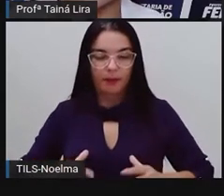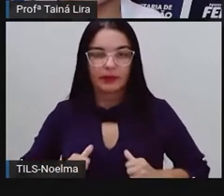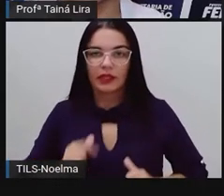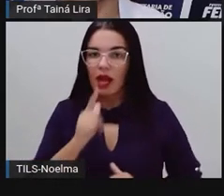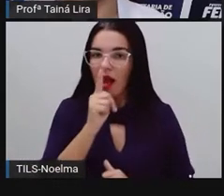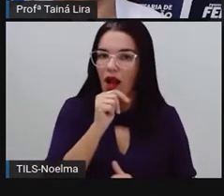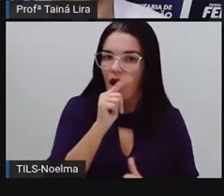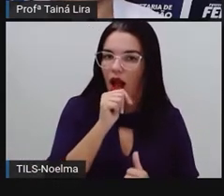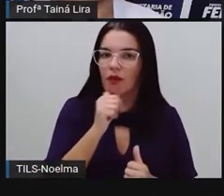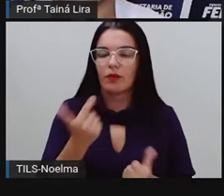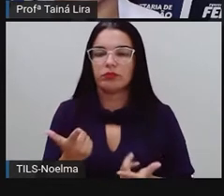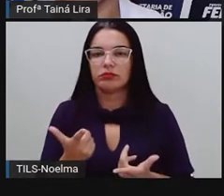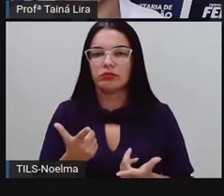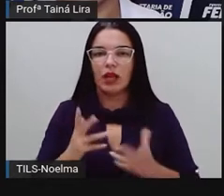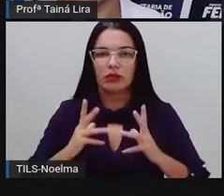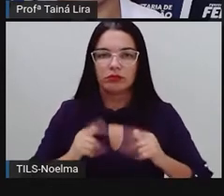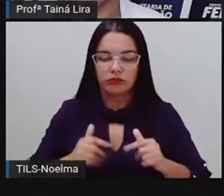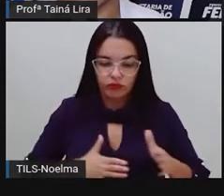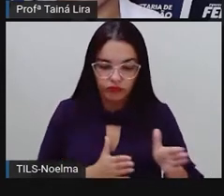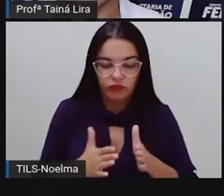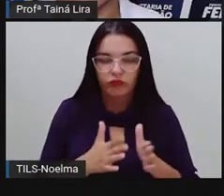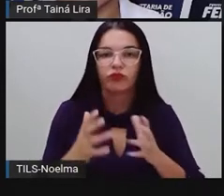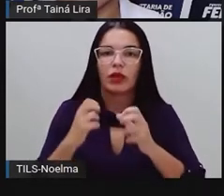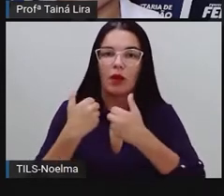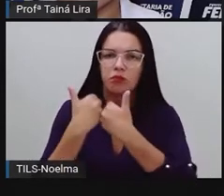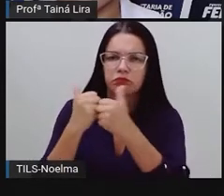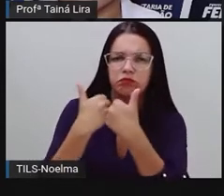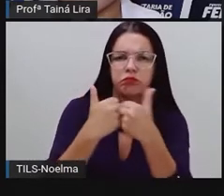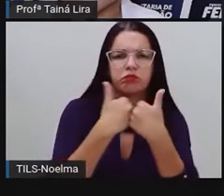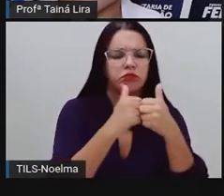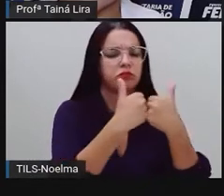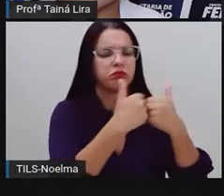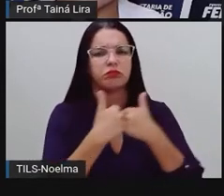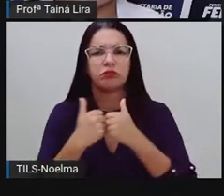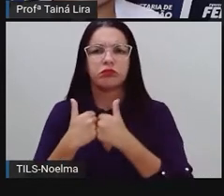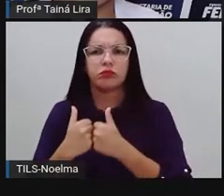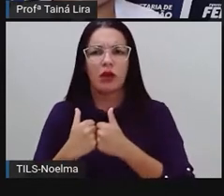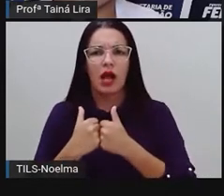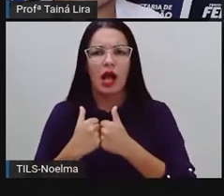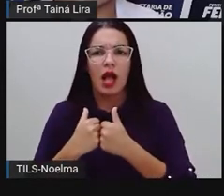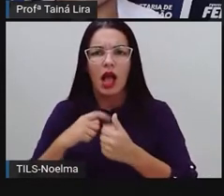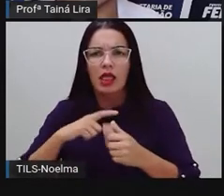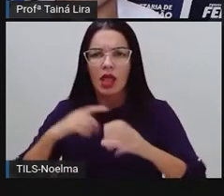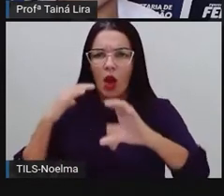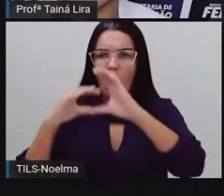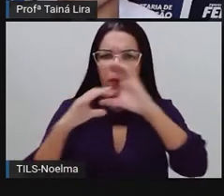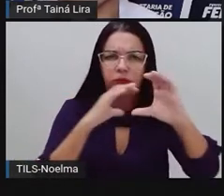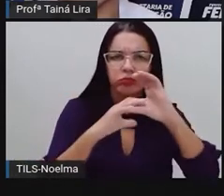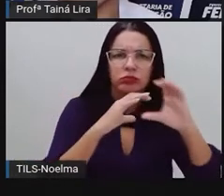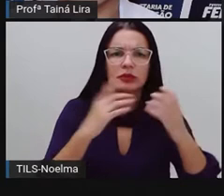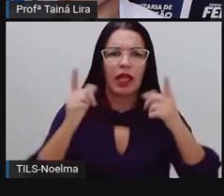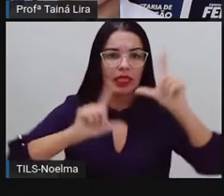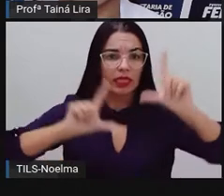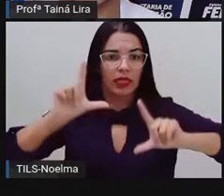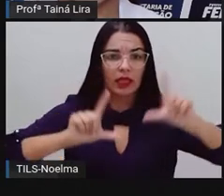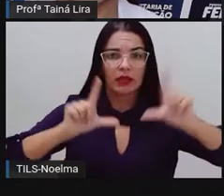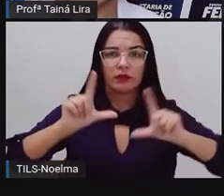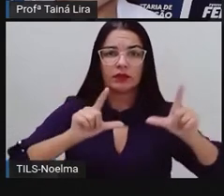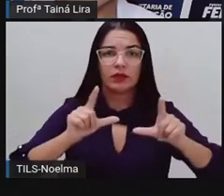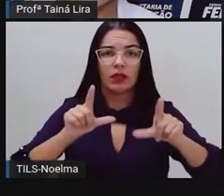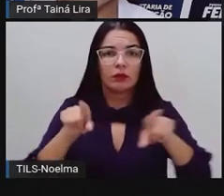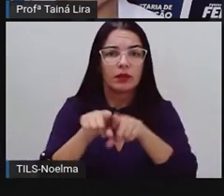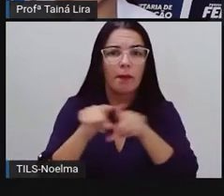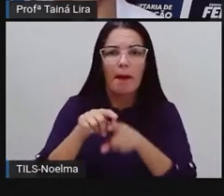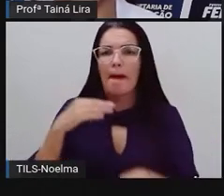Coletivos comunicação rede de bancos e o comércio são mais desenvolvidas do que no campo fazendo